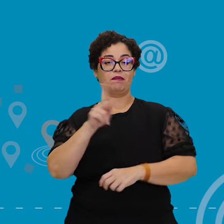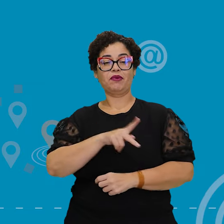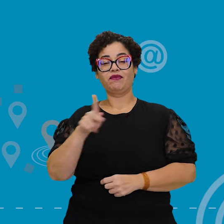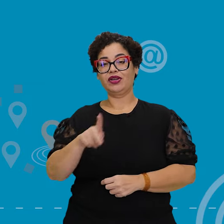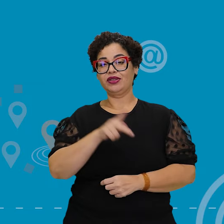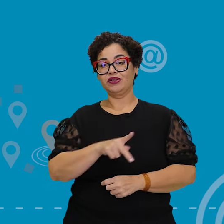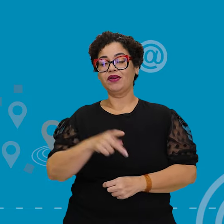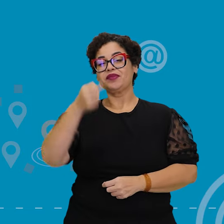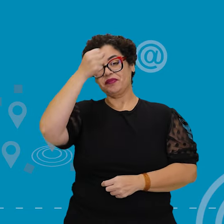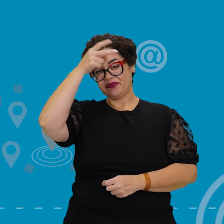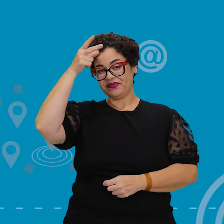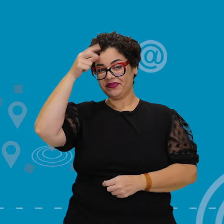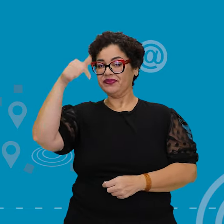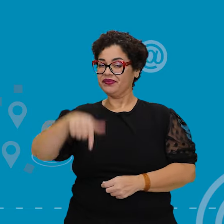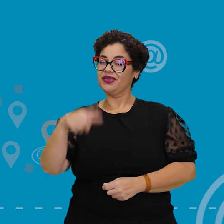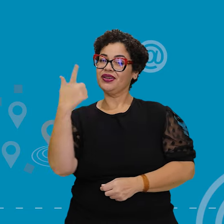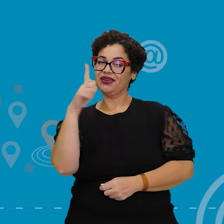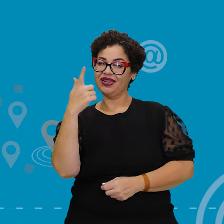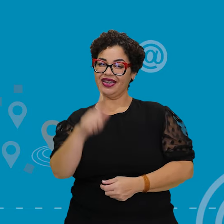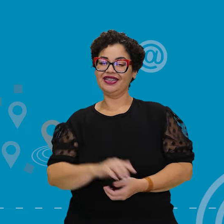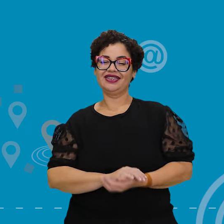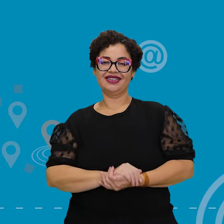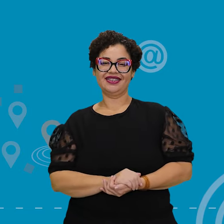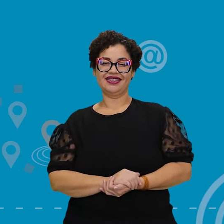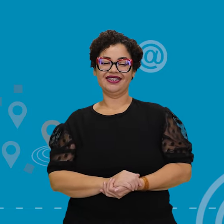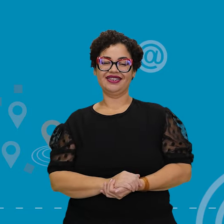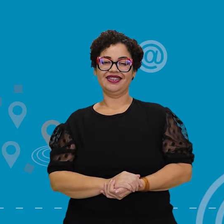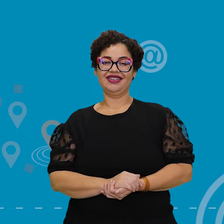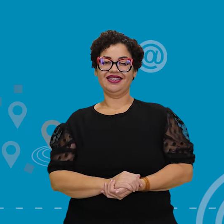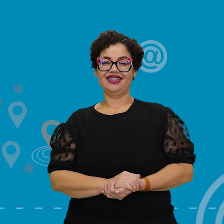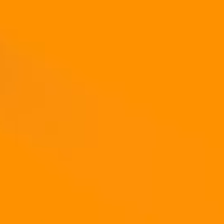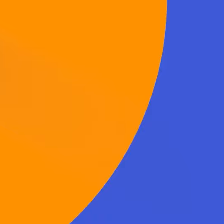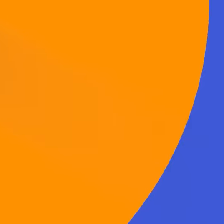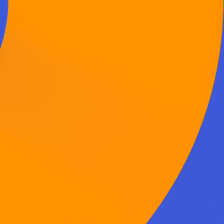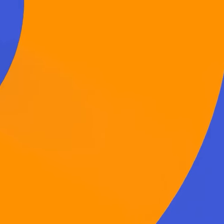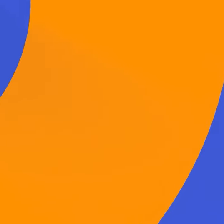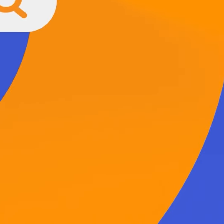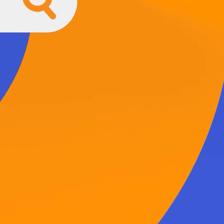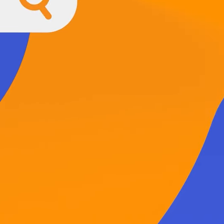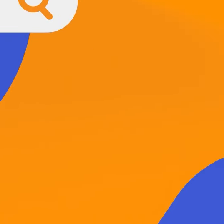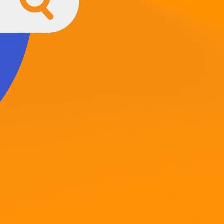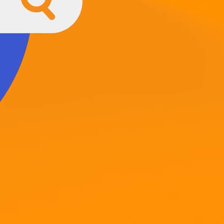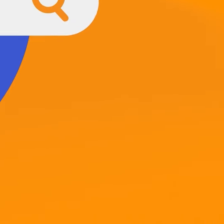mestre em educação e professor da Rede Municipal de Educação de Goiânia.